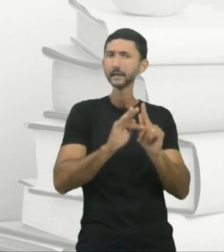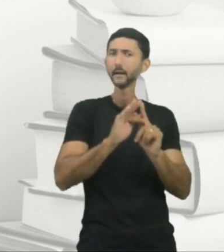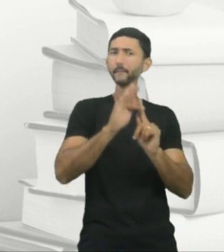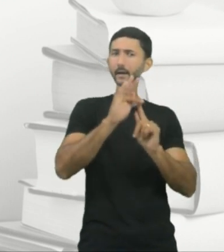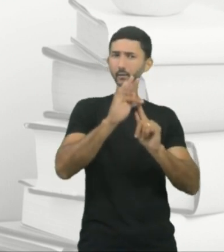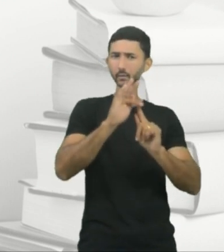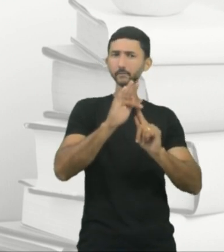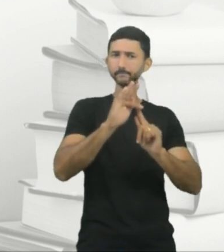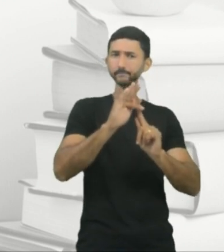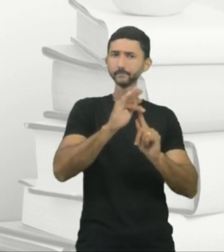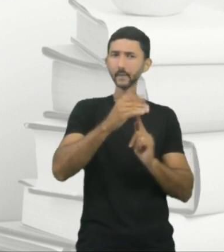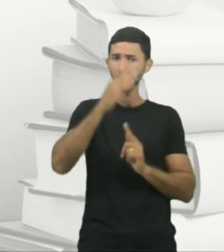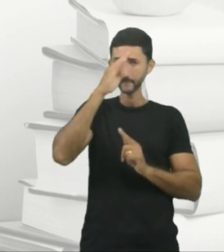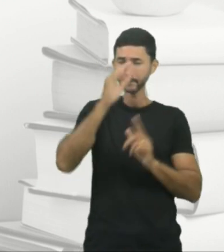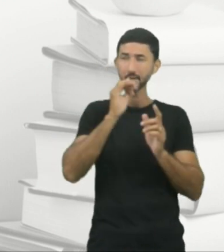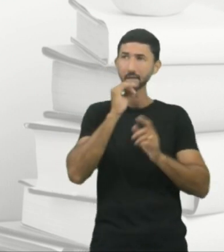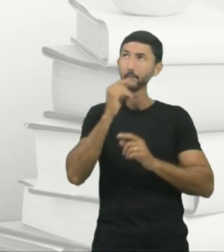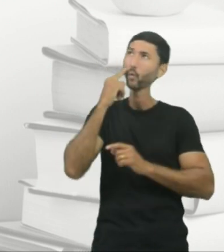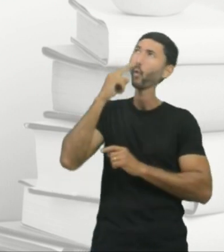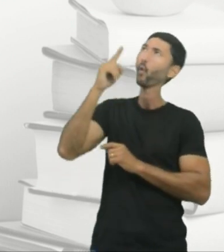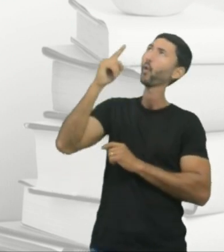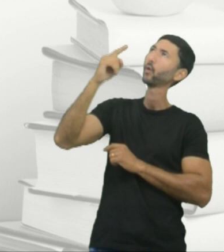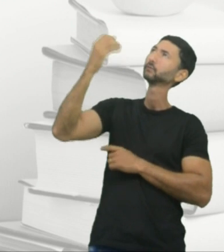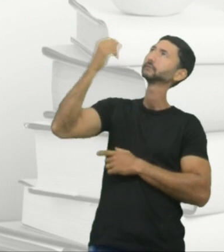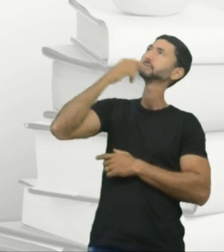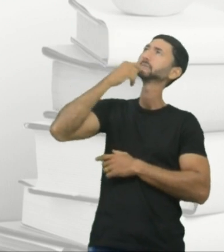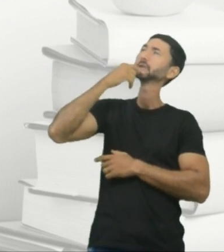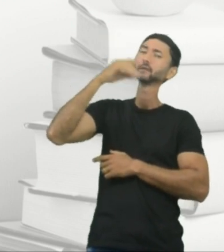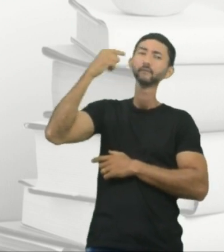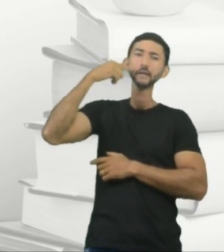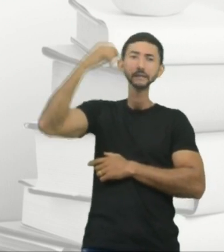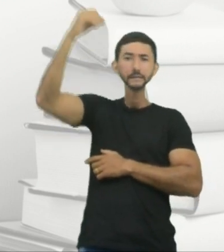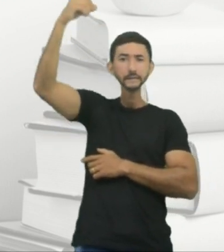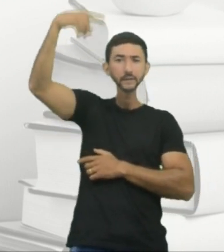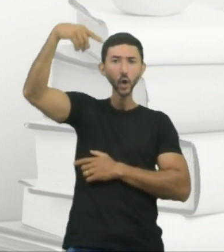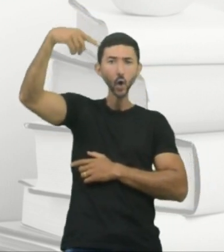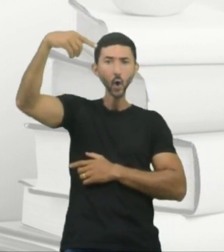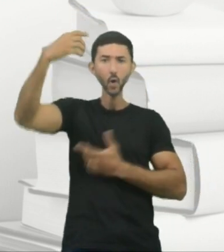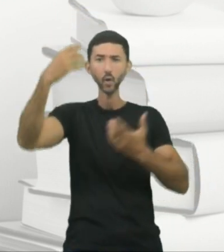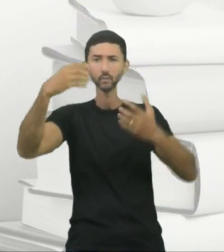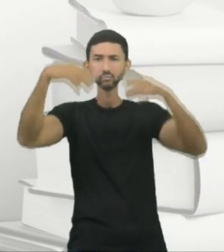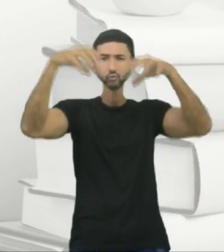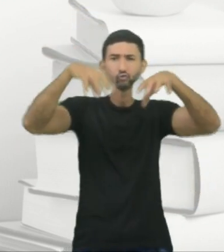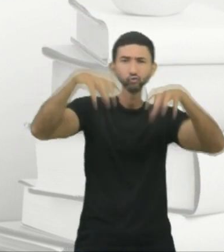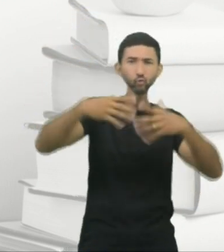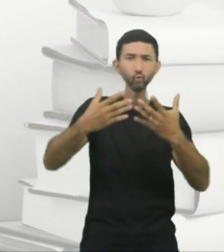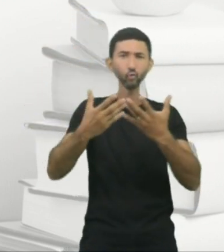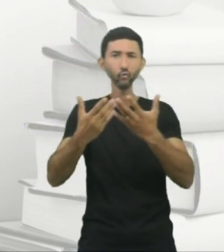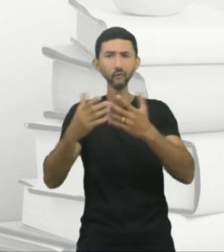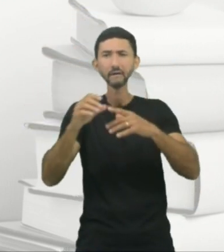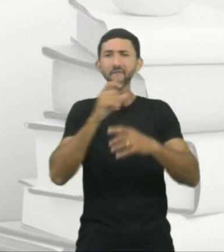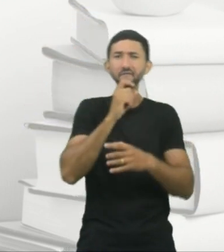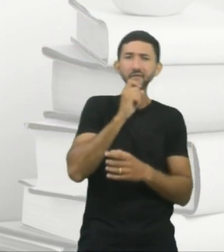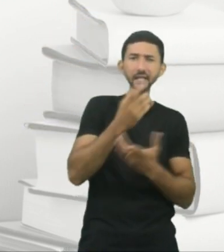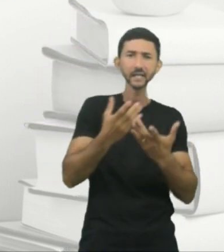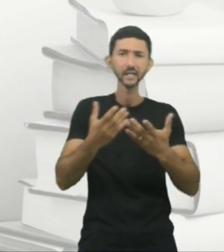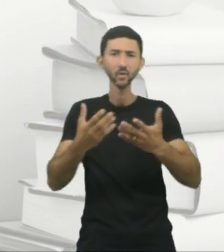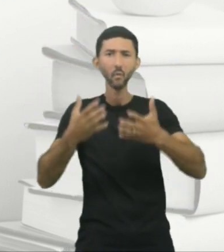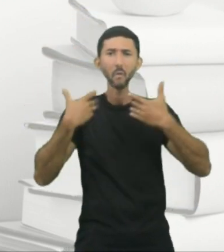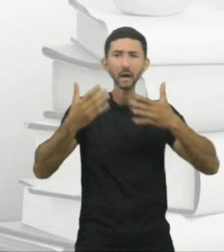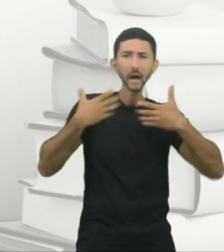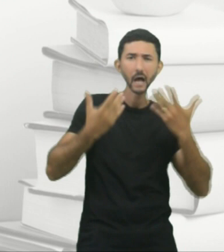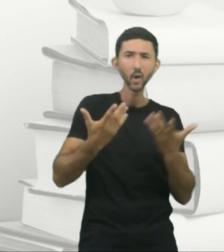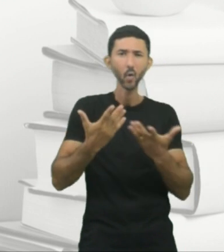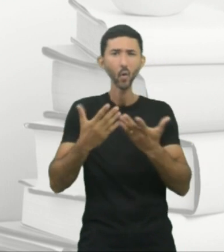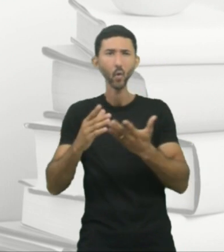temperaturas, principalmente na previsão do tempo. O 0, ele faz aquela divisão do dia que vai estar calor,